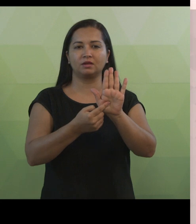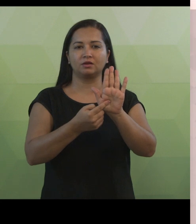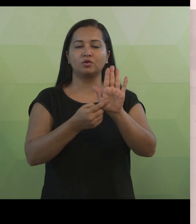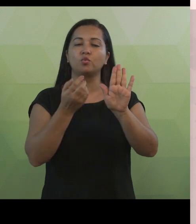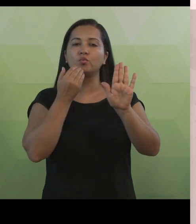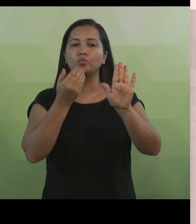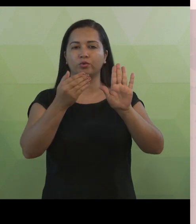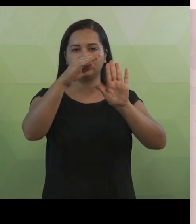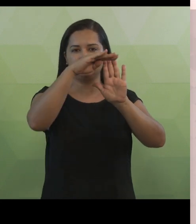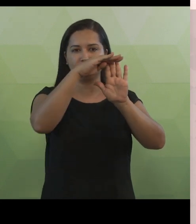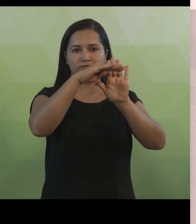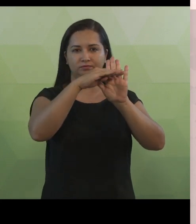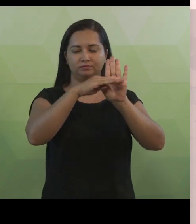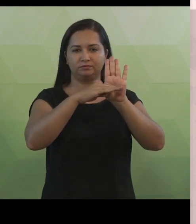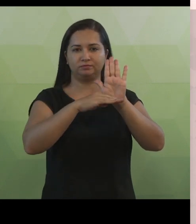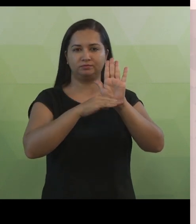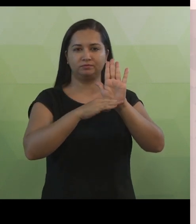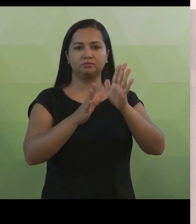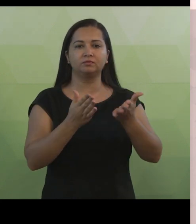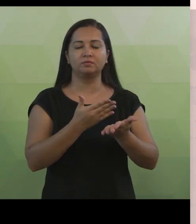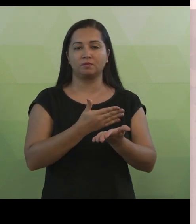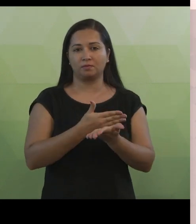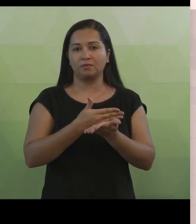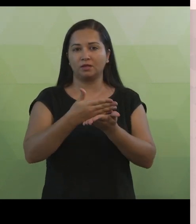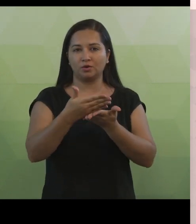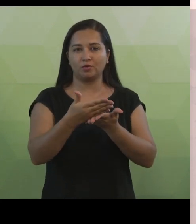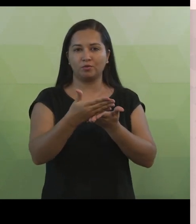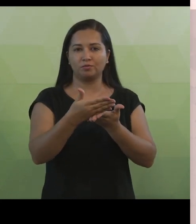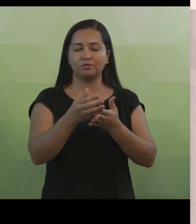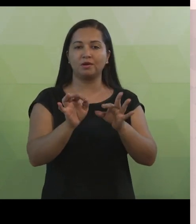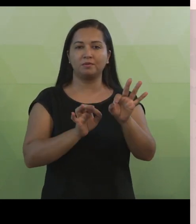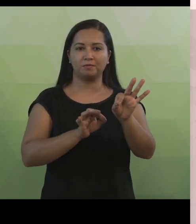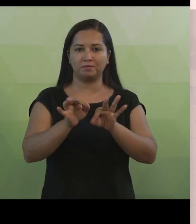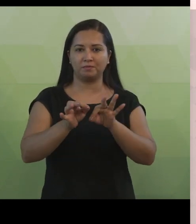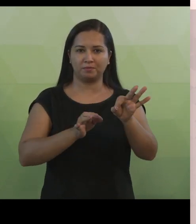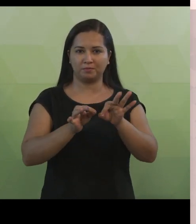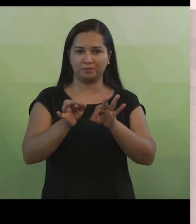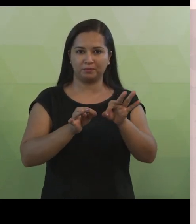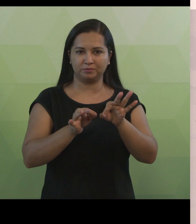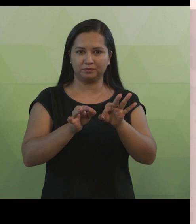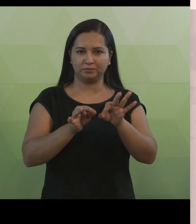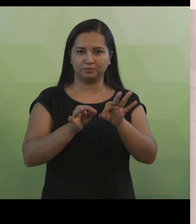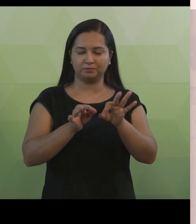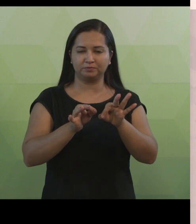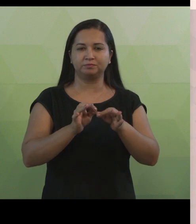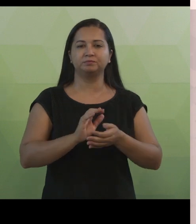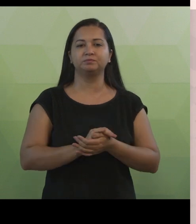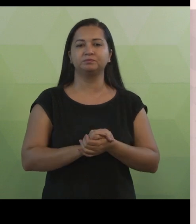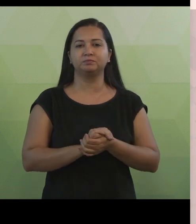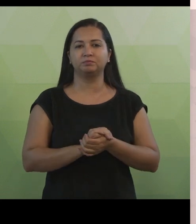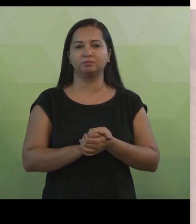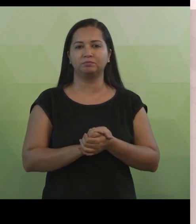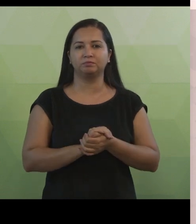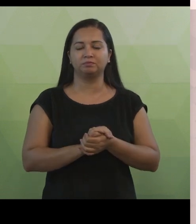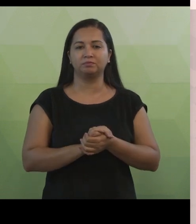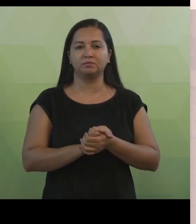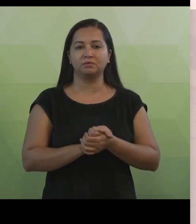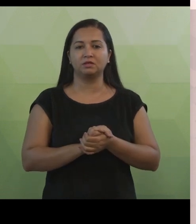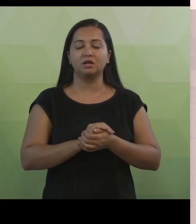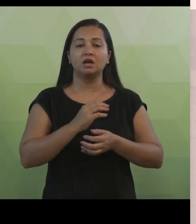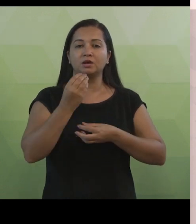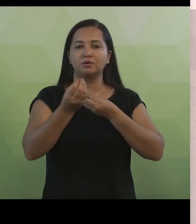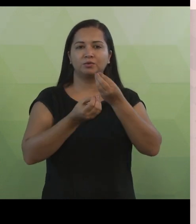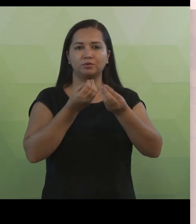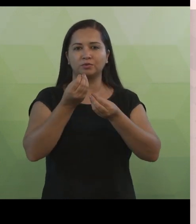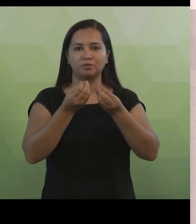seguintes conteúdos: introdução ao paradigma de programação orientada a objetos e conceituar